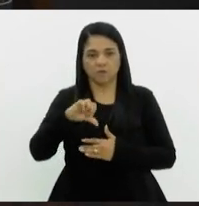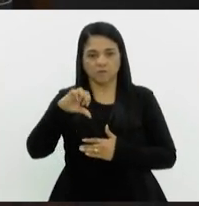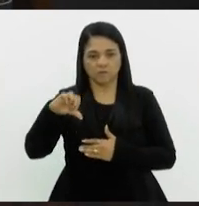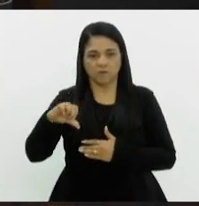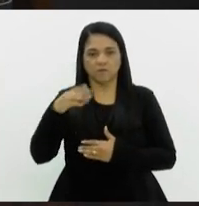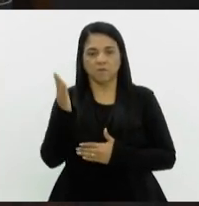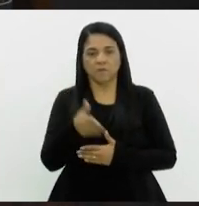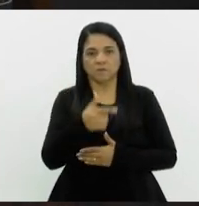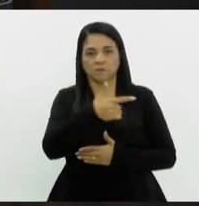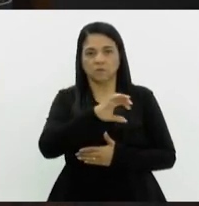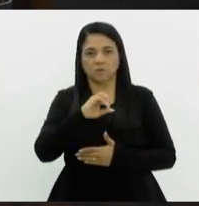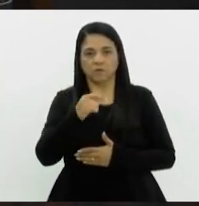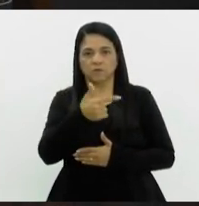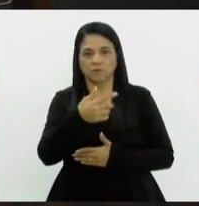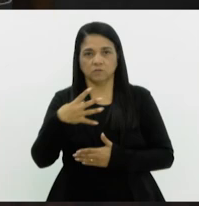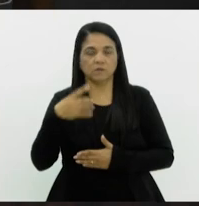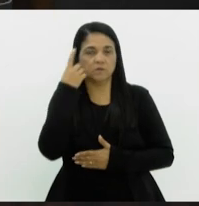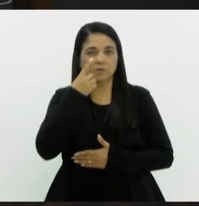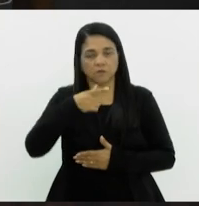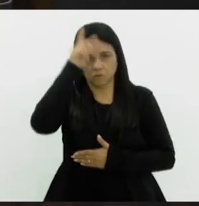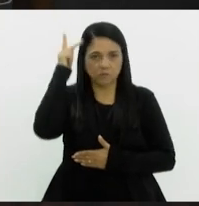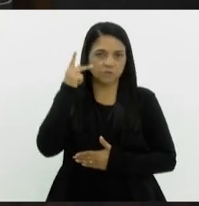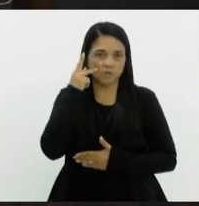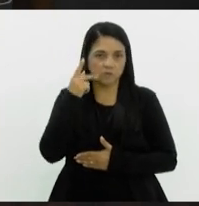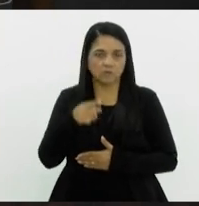de 2024, de autoria do deputado Luiz Paulo,